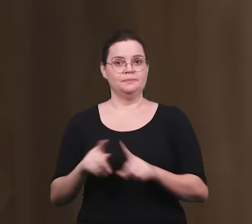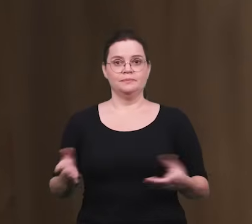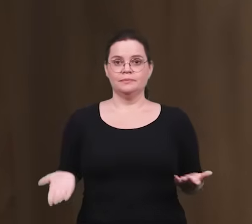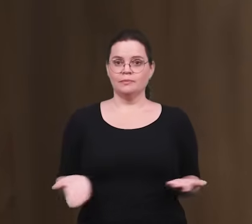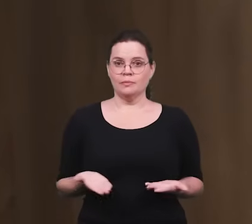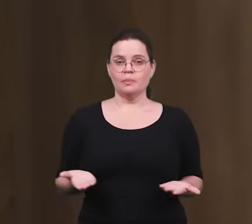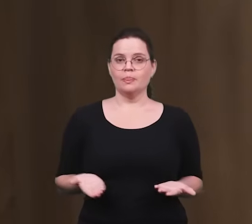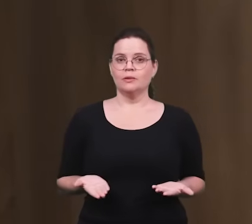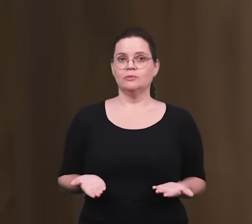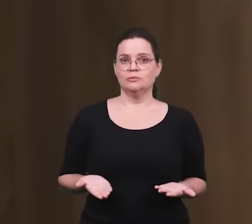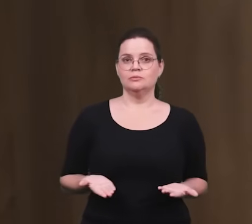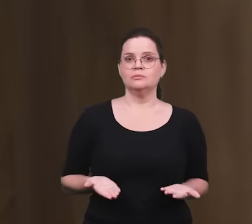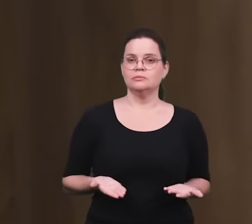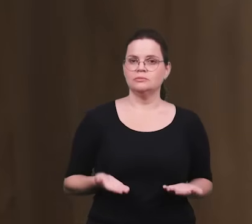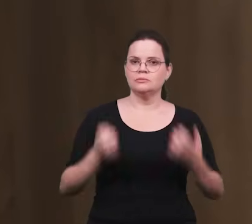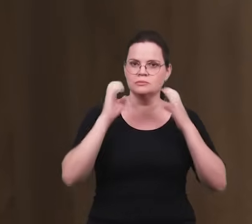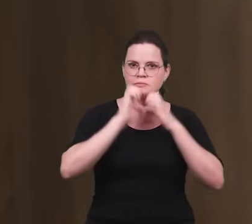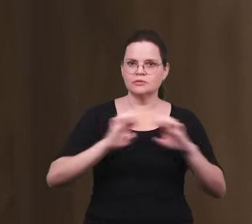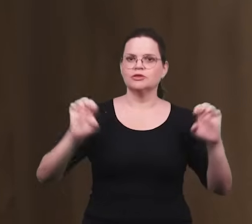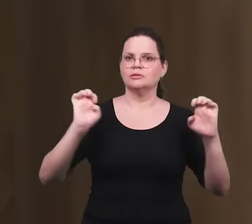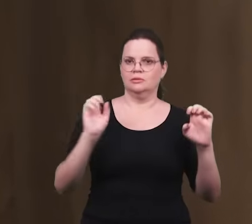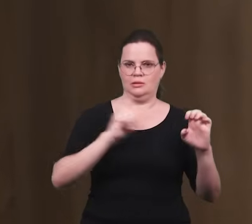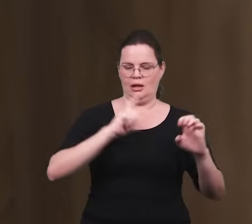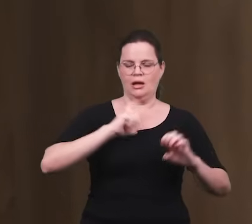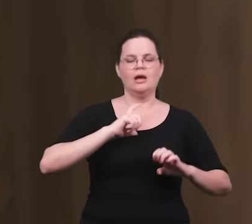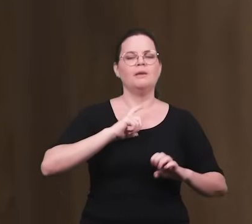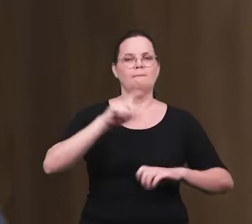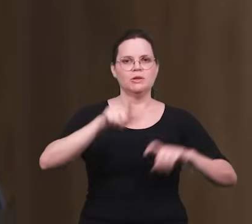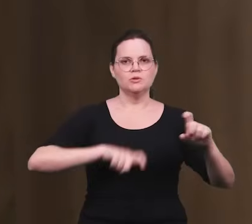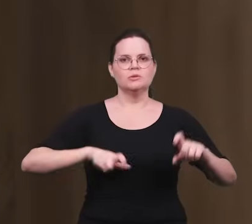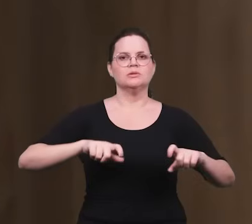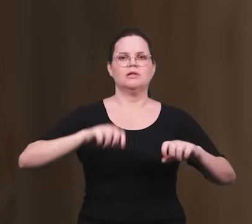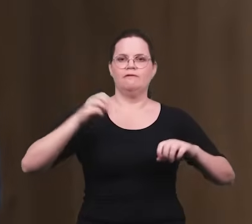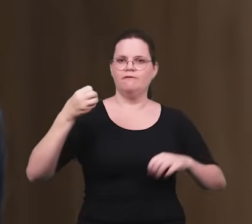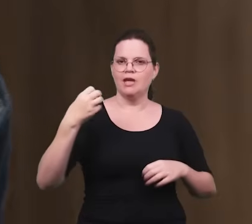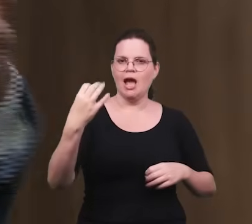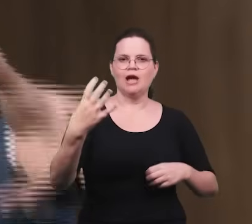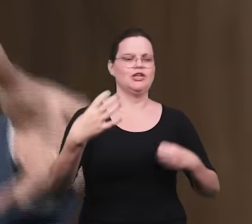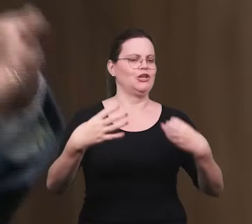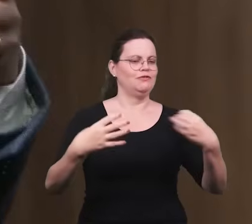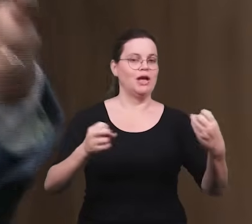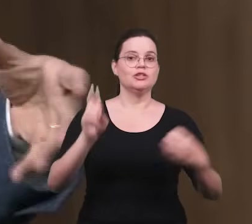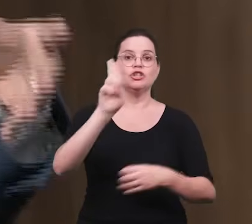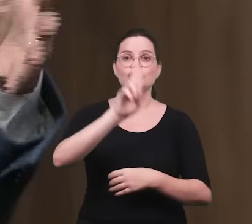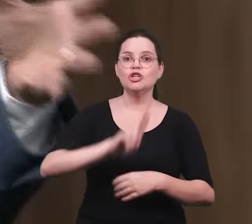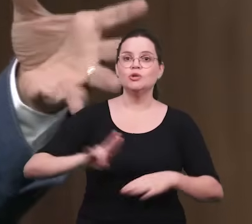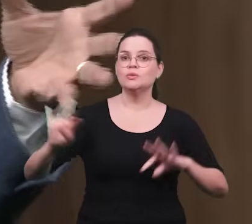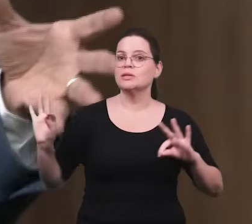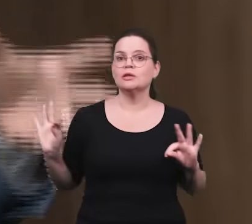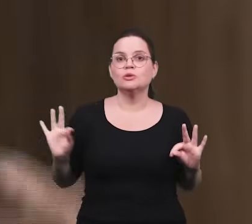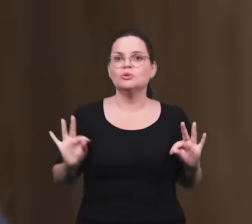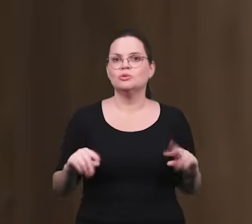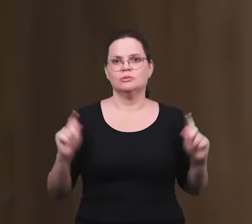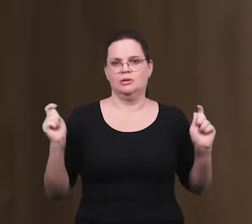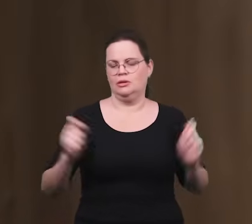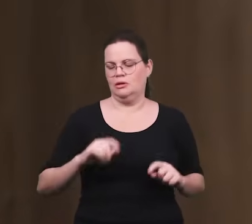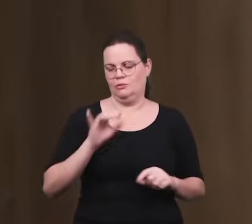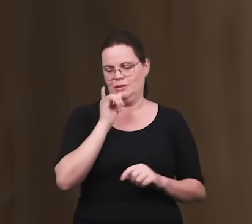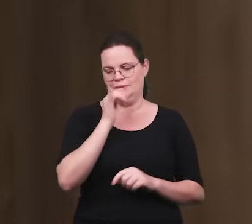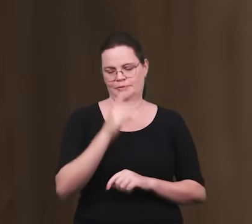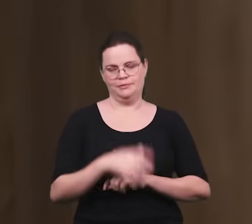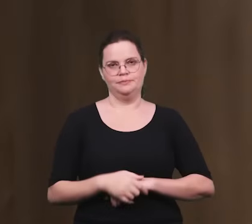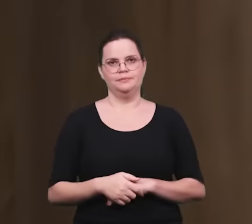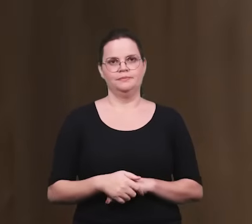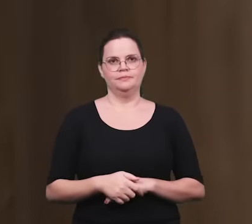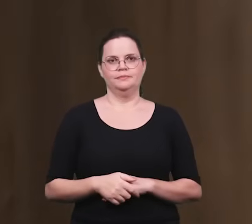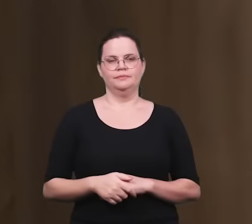ainda hoje, os evangelistas existem. E eles estão usando todos os recursos possíveis para evangelizar. Um